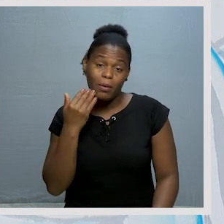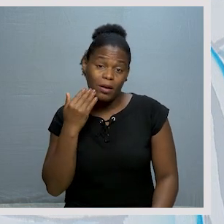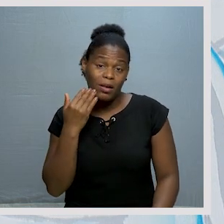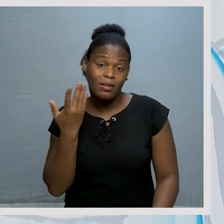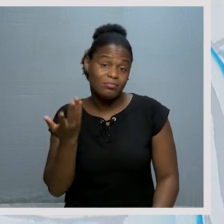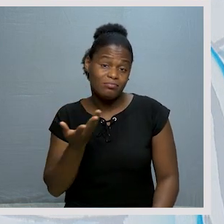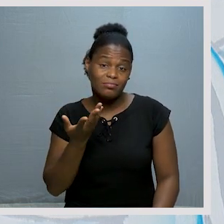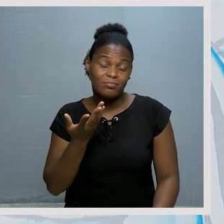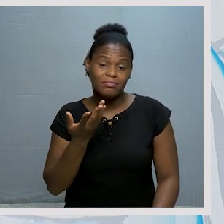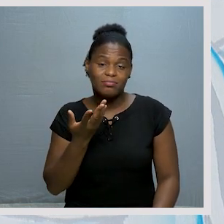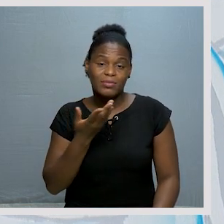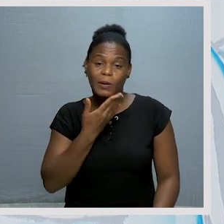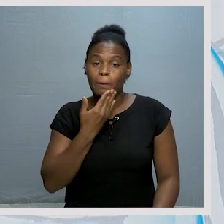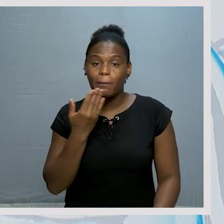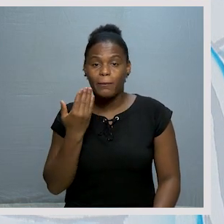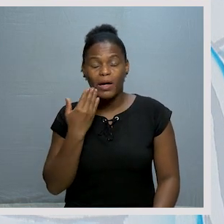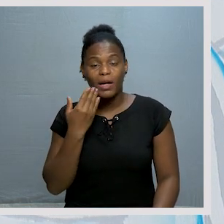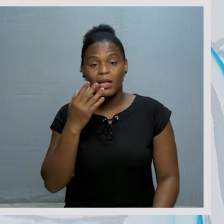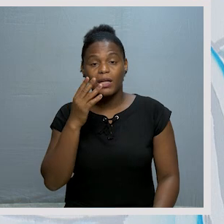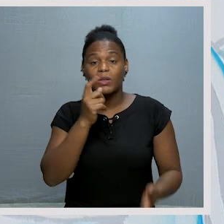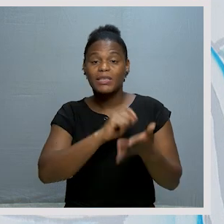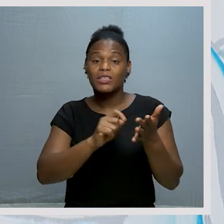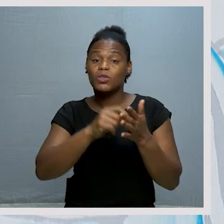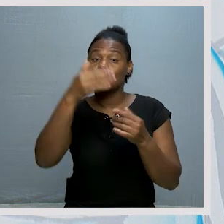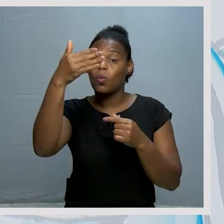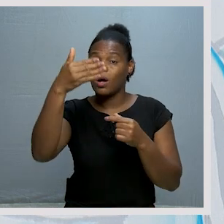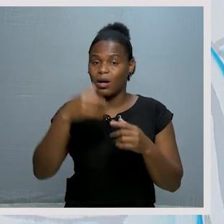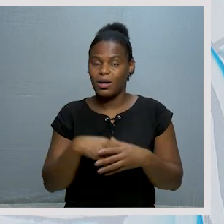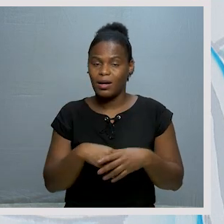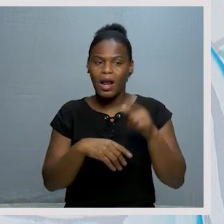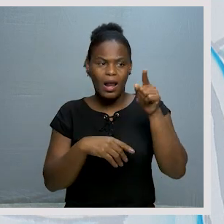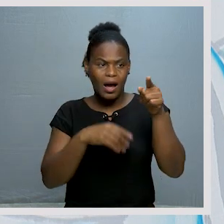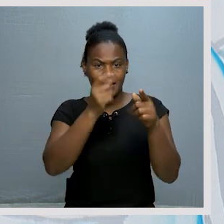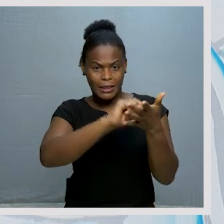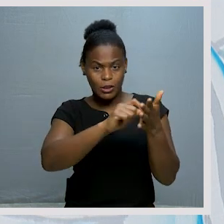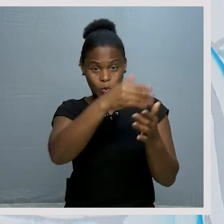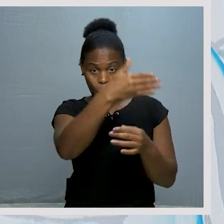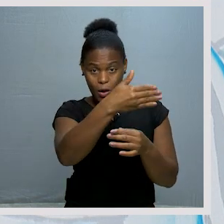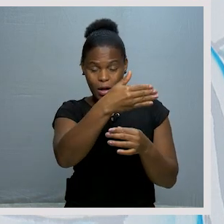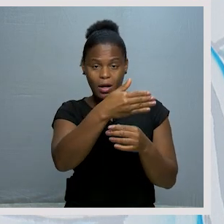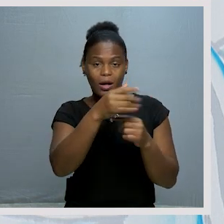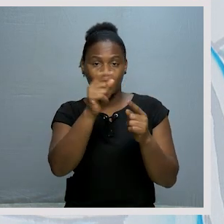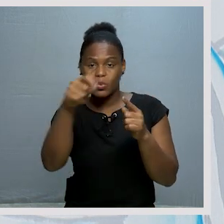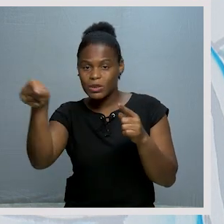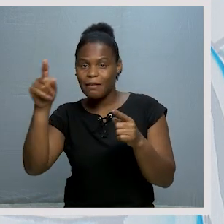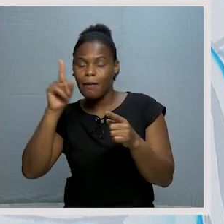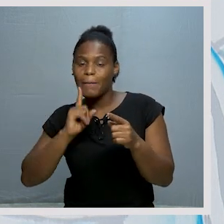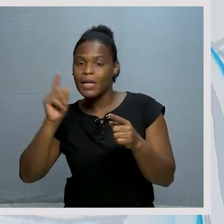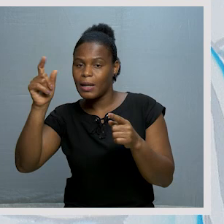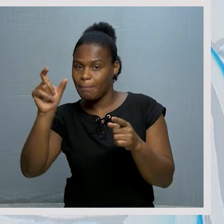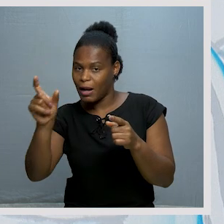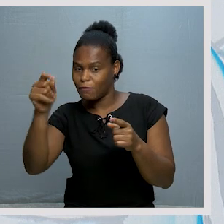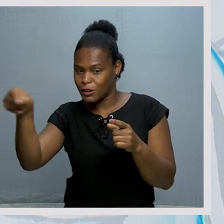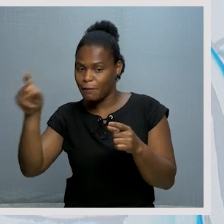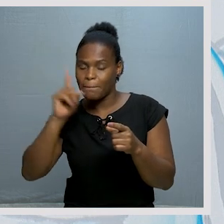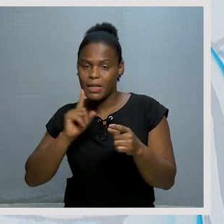depende, o 2 depende do exercício 1. Entenderam? Primeiro aqui vocês vão escrever o feminino dessas palavras,